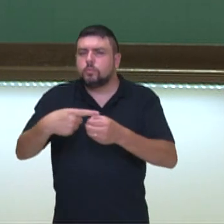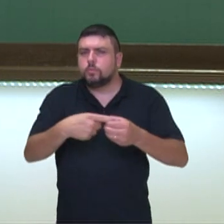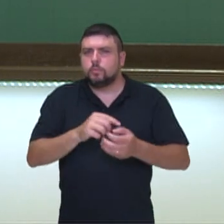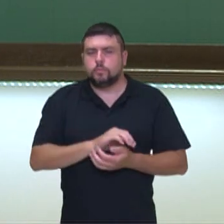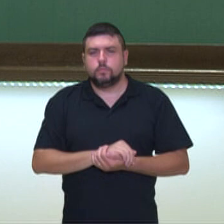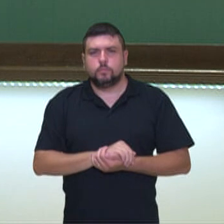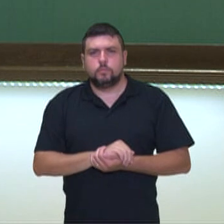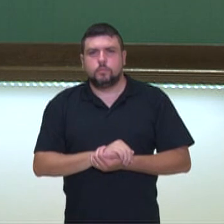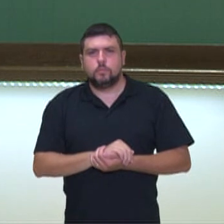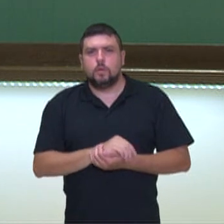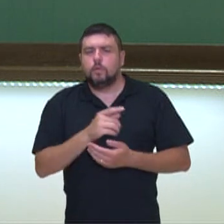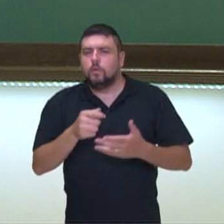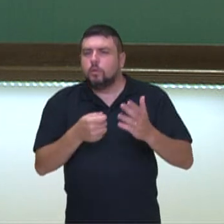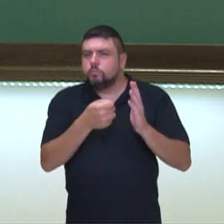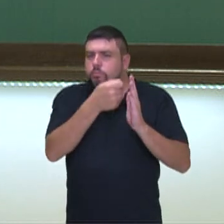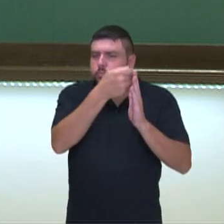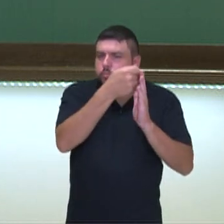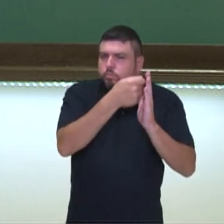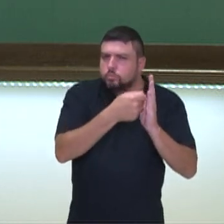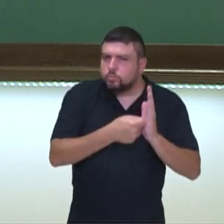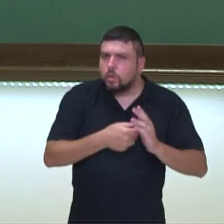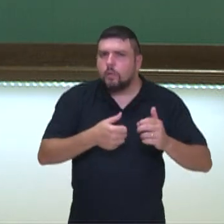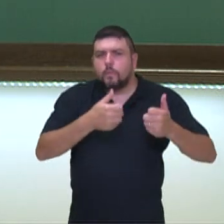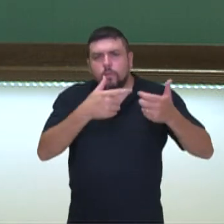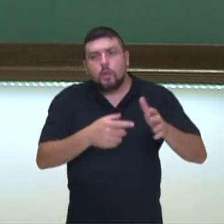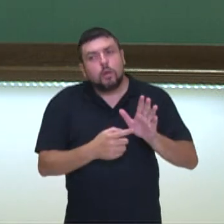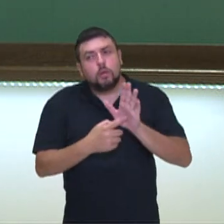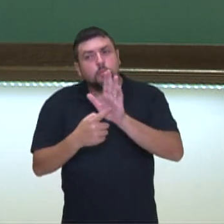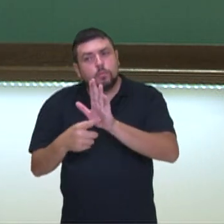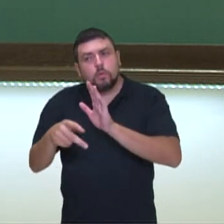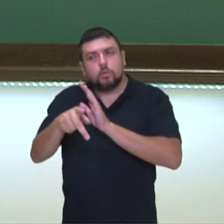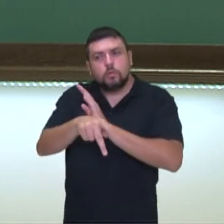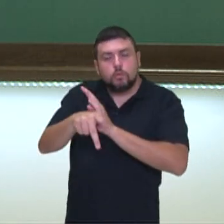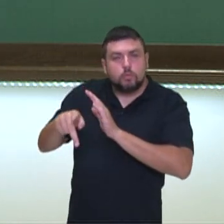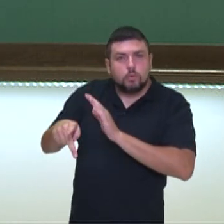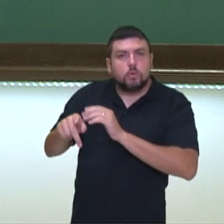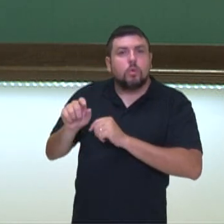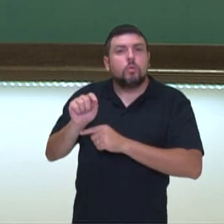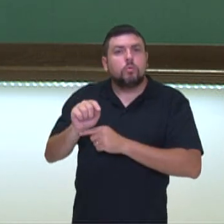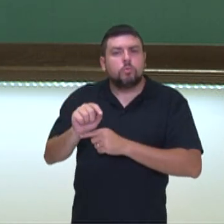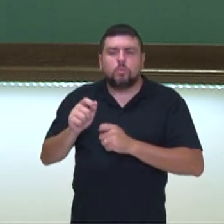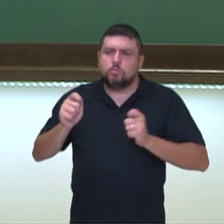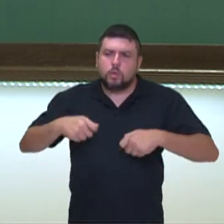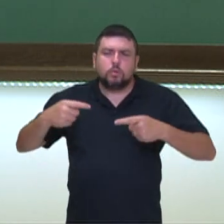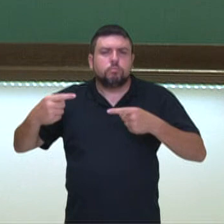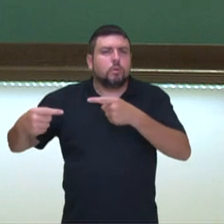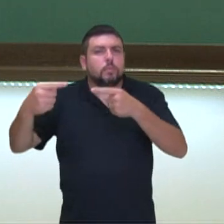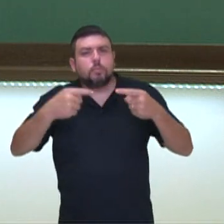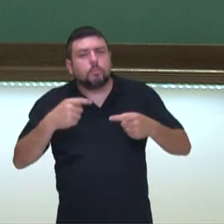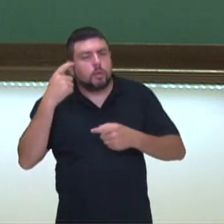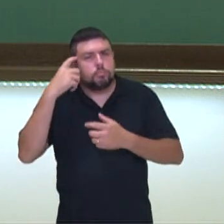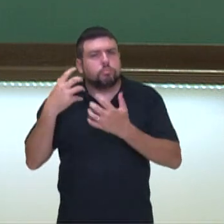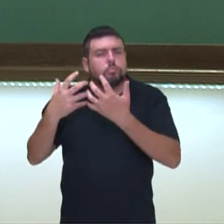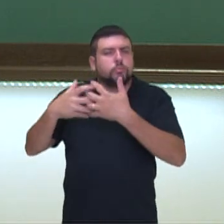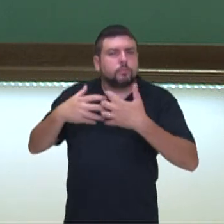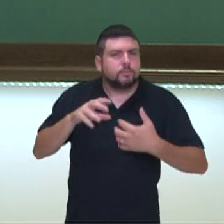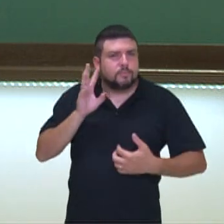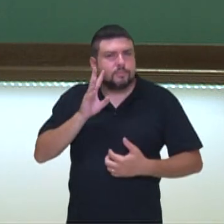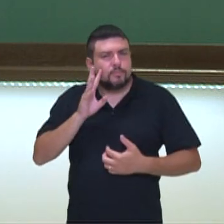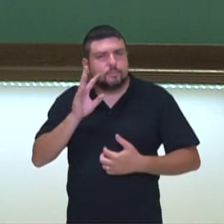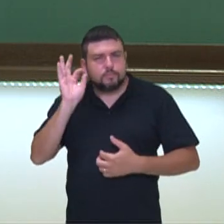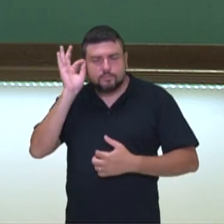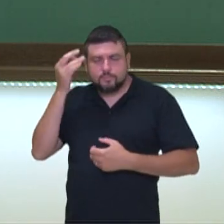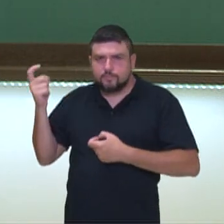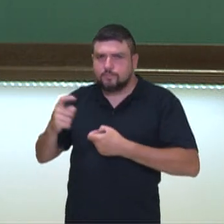perguntas, você elabora um textinho, mostra para o seu professor, isso pode gerar um debate, um diálogo, uma reflexão bem interessante.